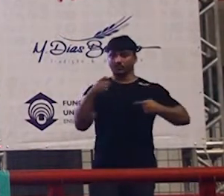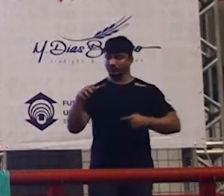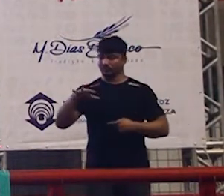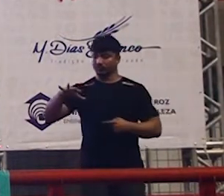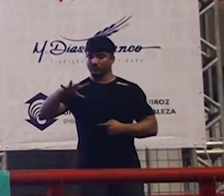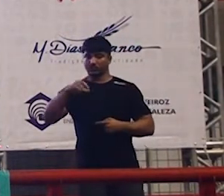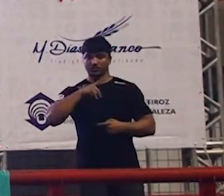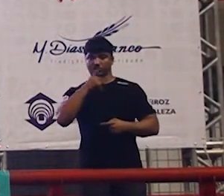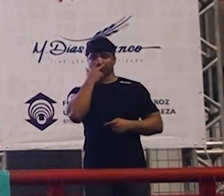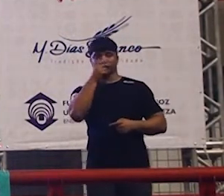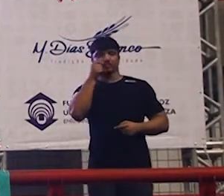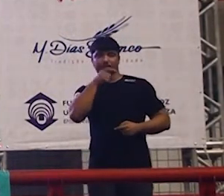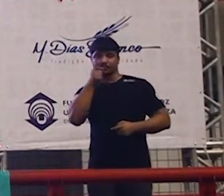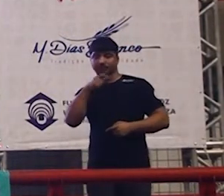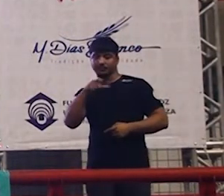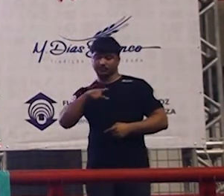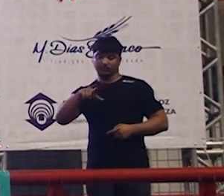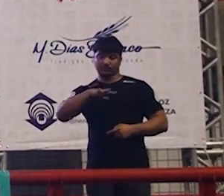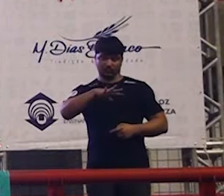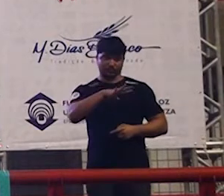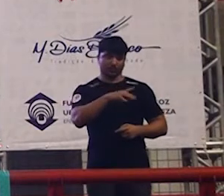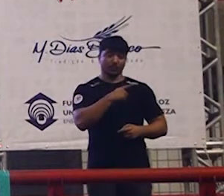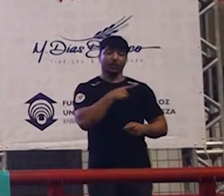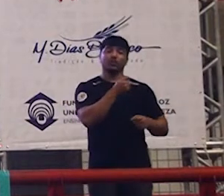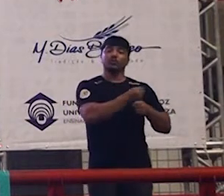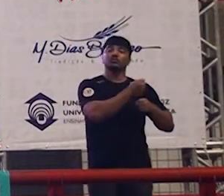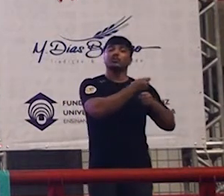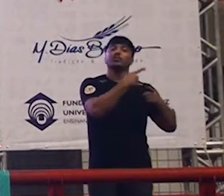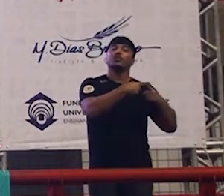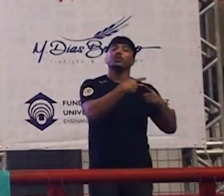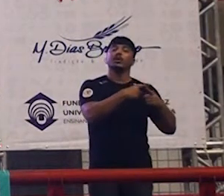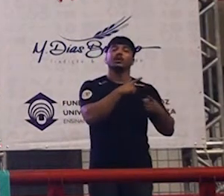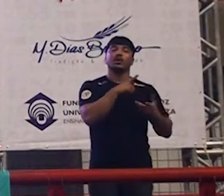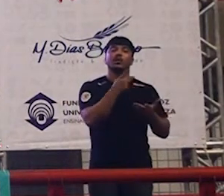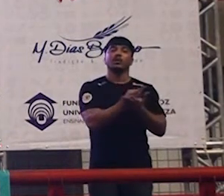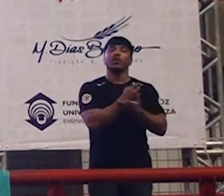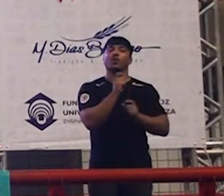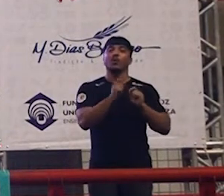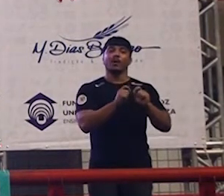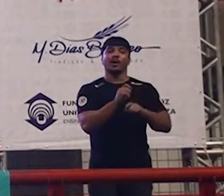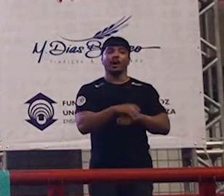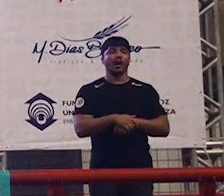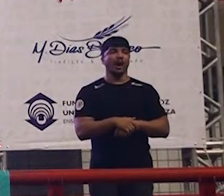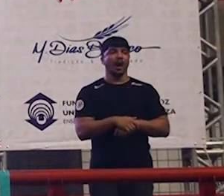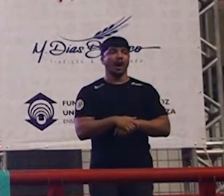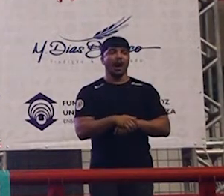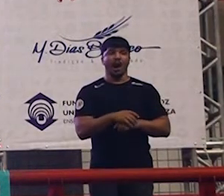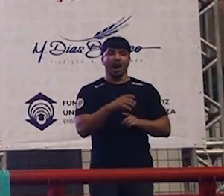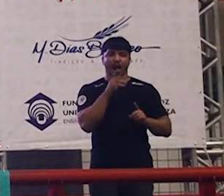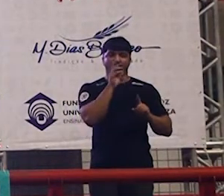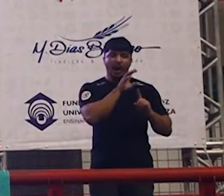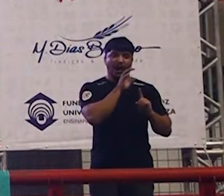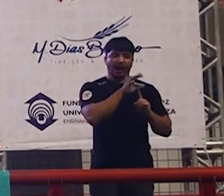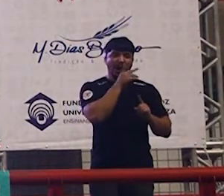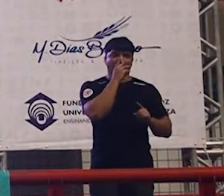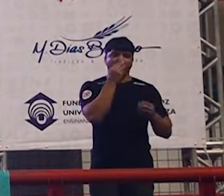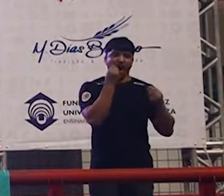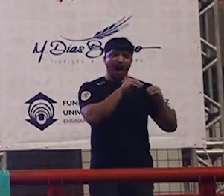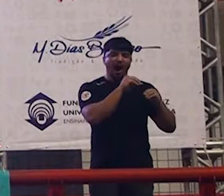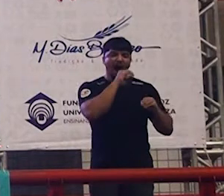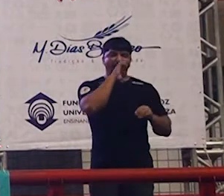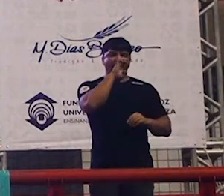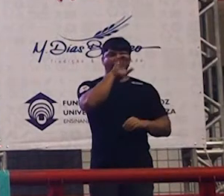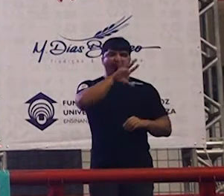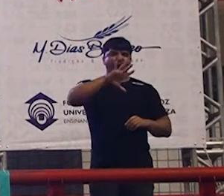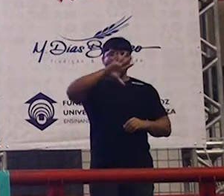caso, o humor presente na charge foi construído por meio da crítica à implantação desordenada do euro nos